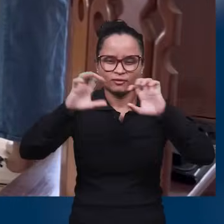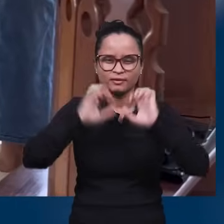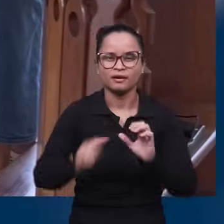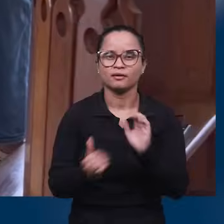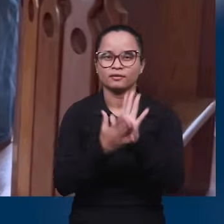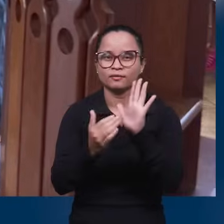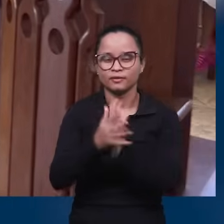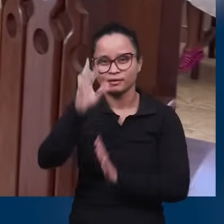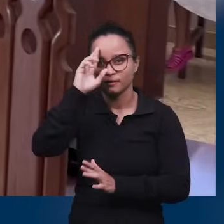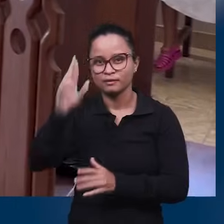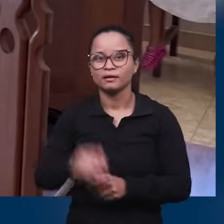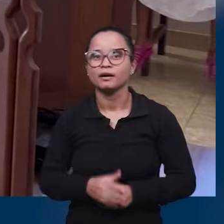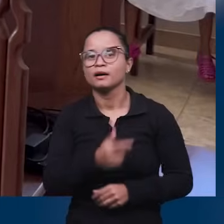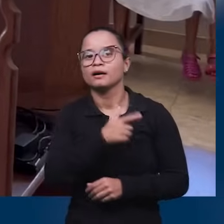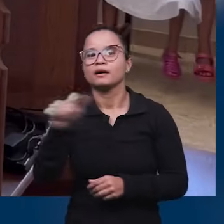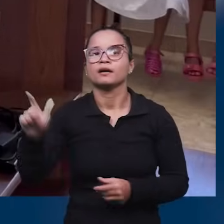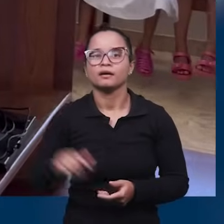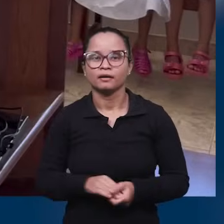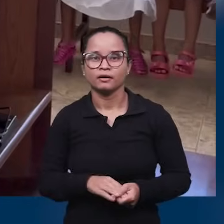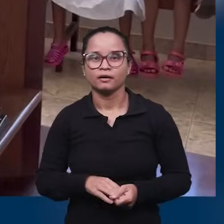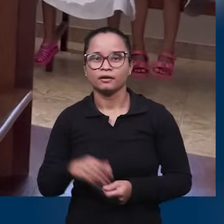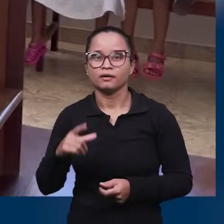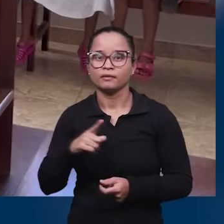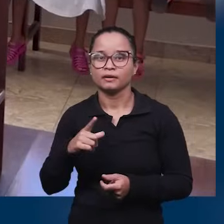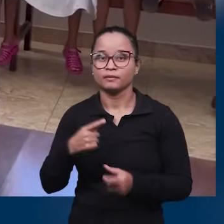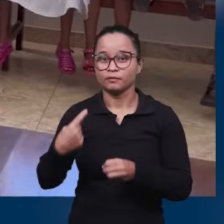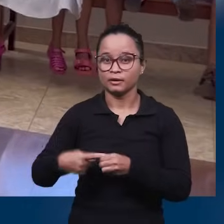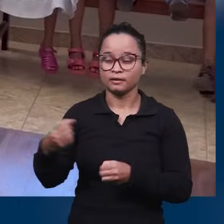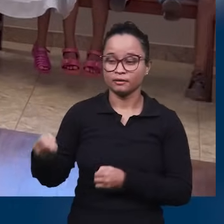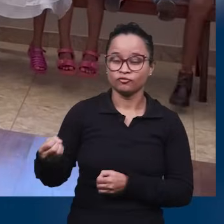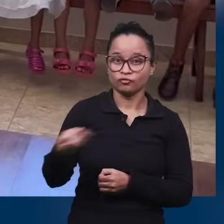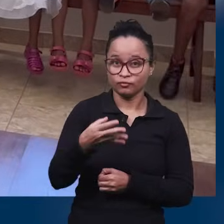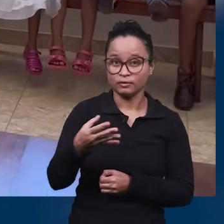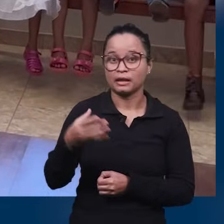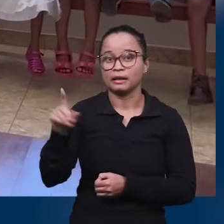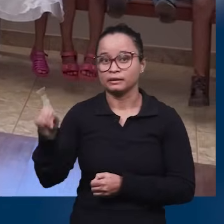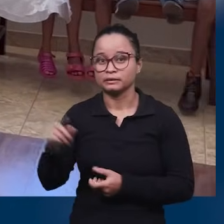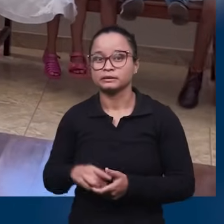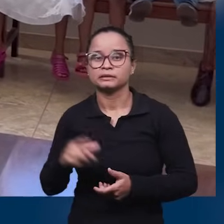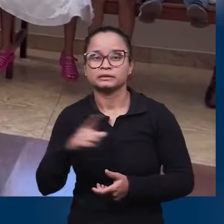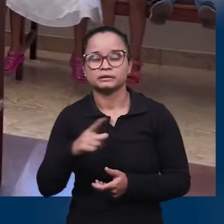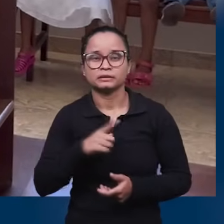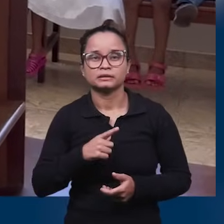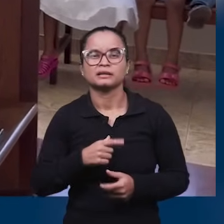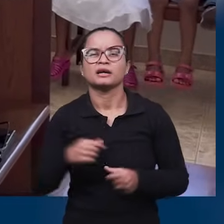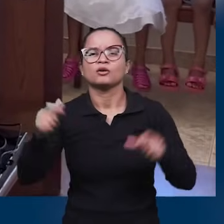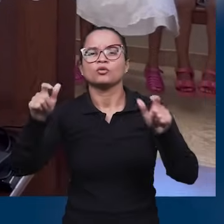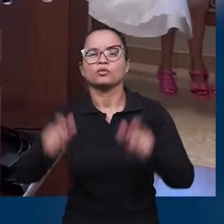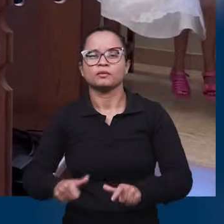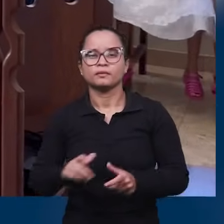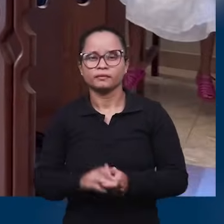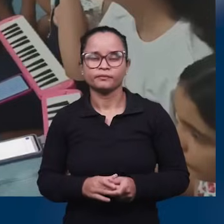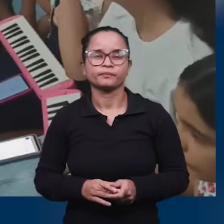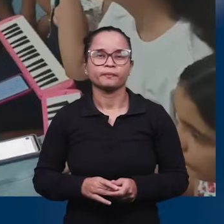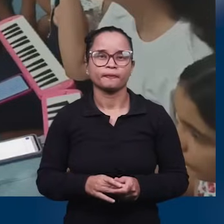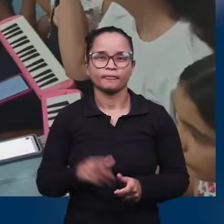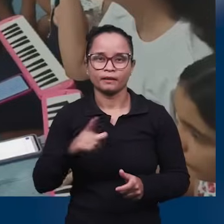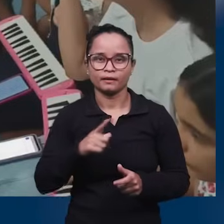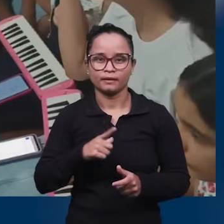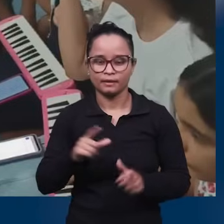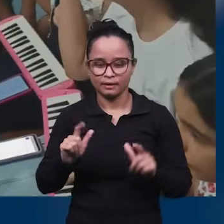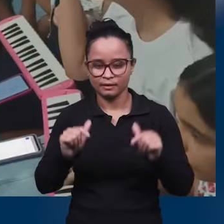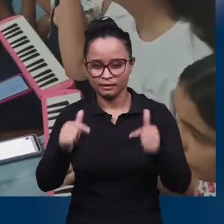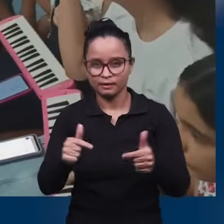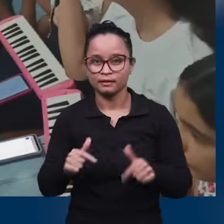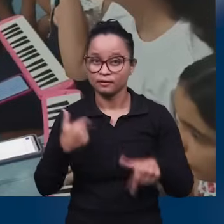realizado grandes trabalhos, principalmente com as nossas crianças, intermediários e adolescentes. Tem sido uma festa na presença do Senhor. Vamos agora